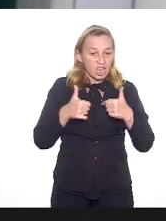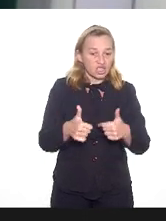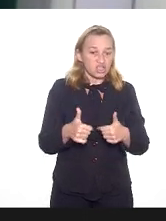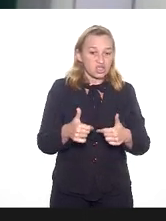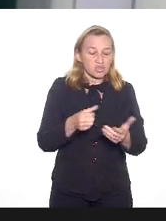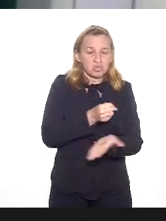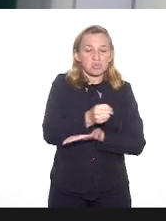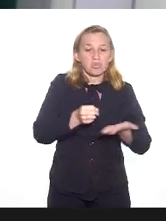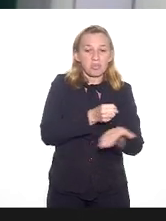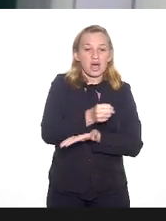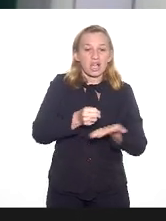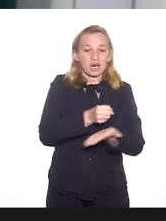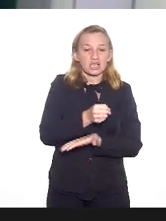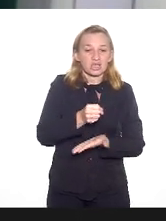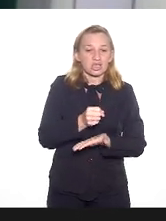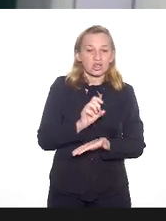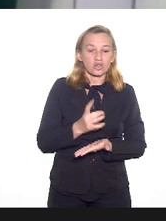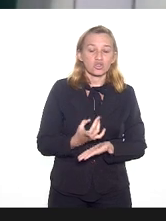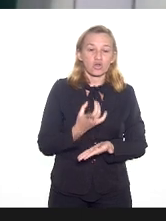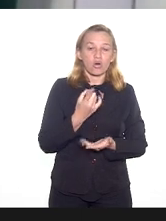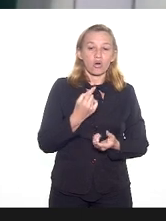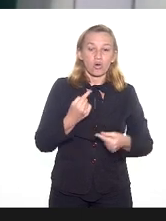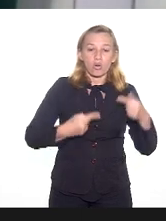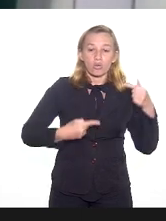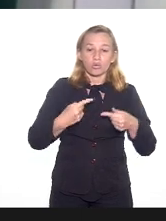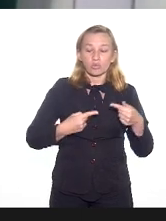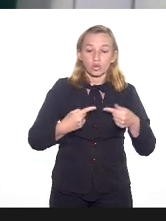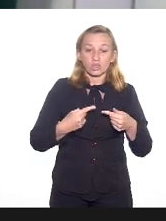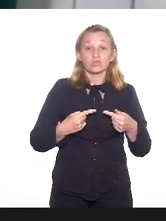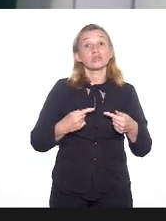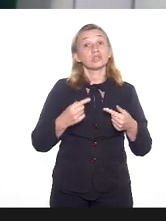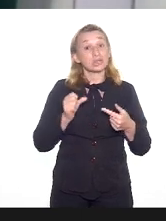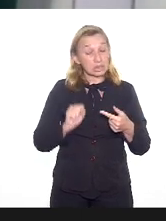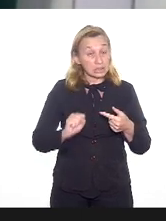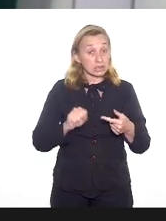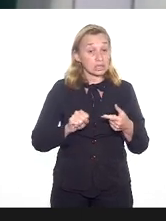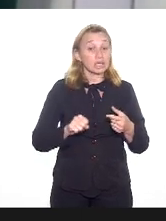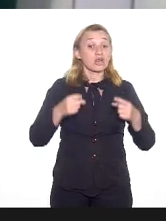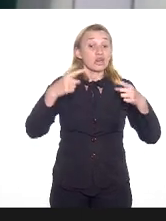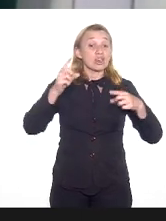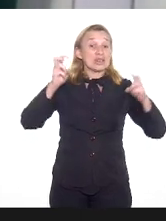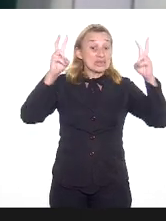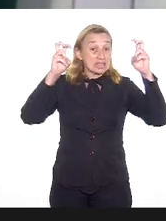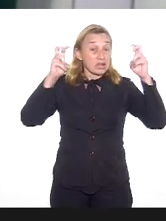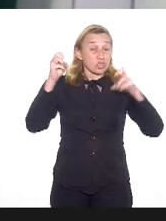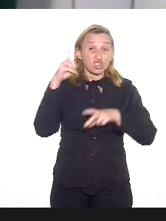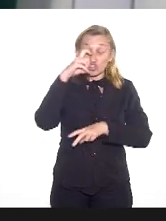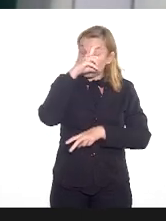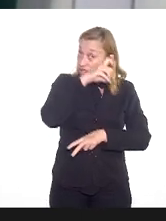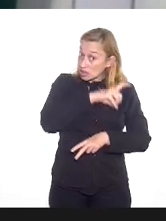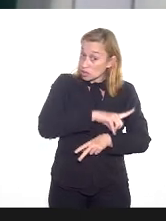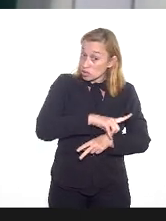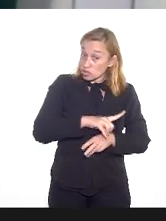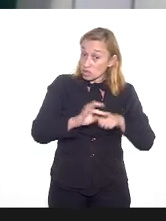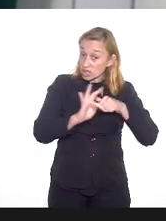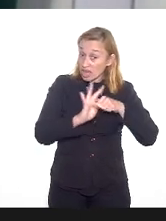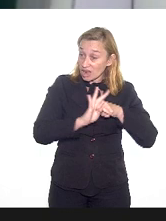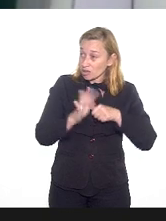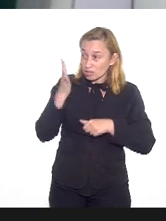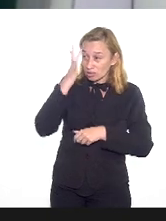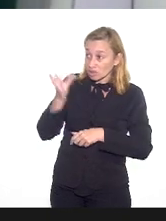base em meras motivações políticas. Ao contrário, nós enfrentamos temas árduos, técnicos. Eu talvez não tenha a facilidade que você